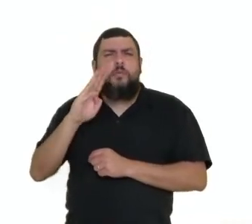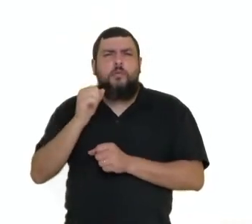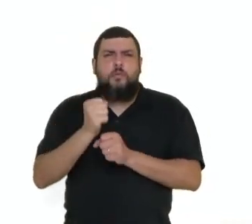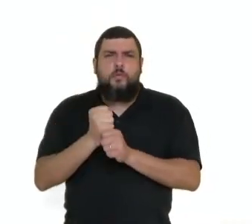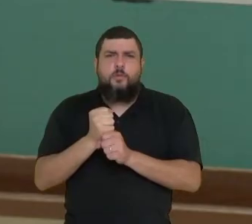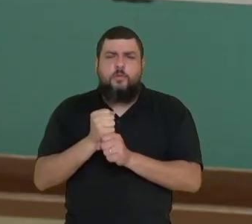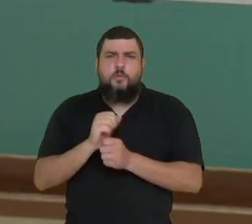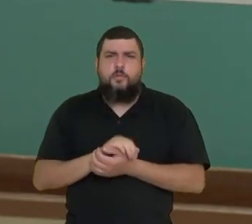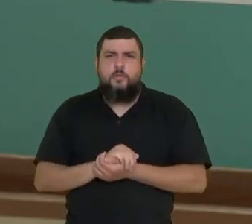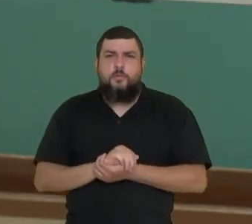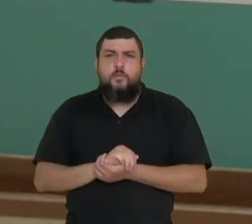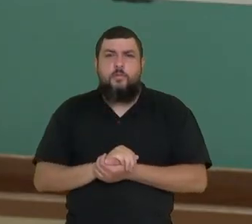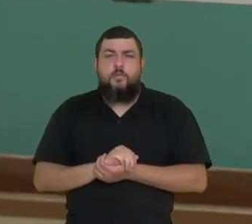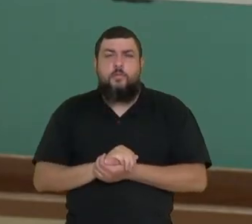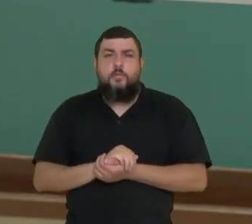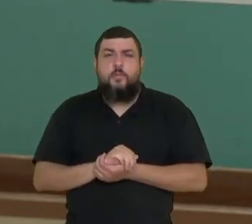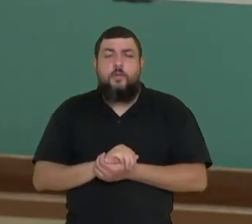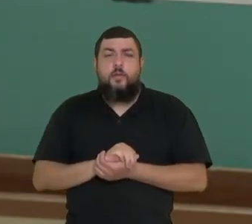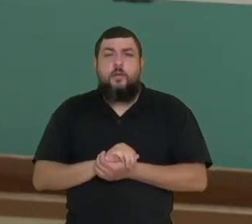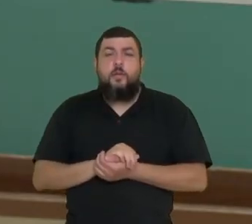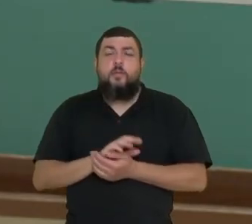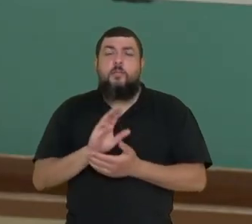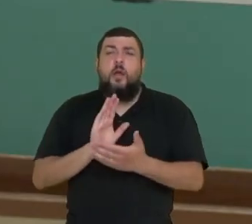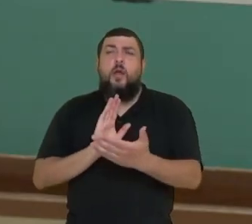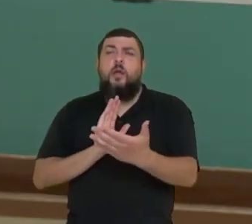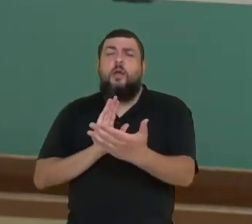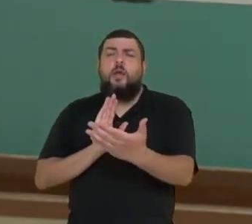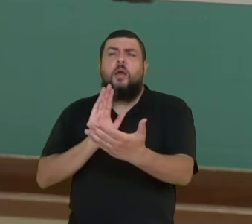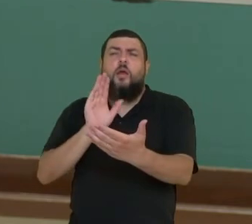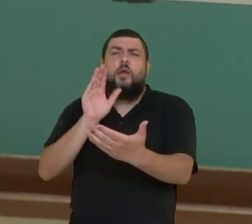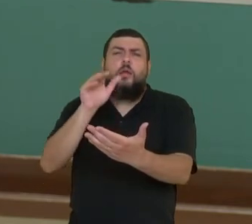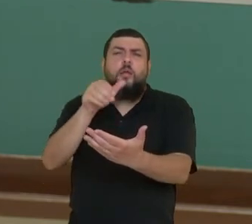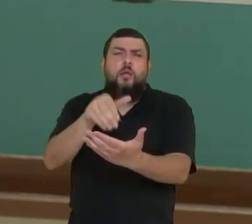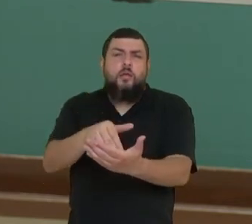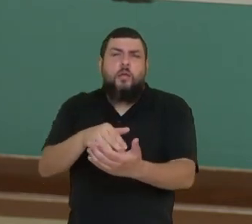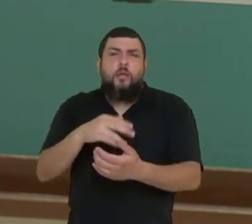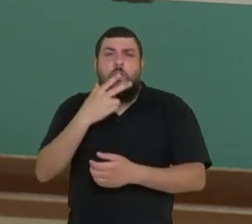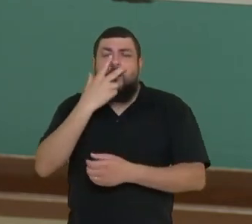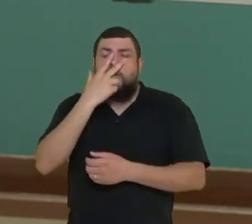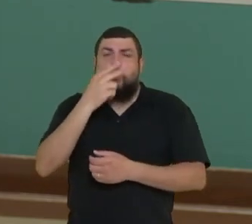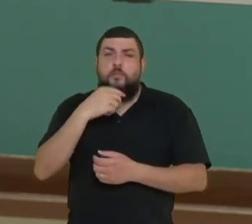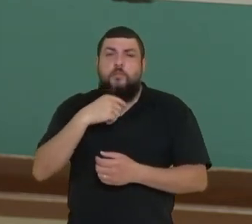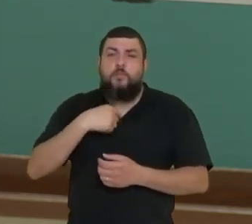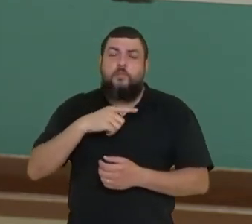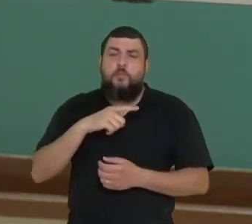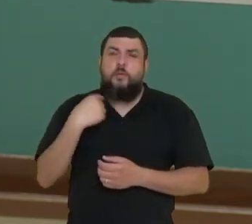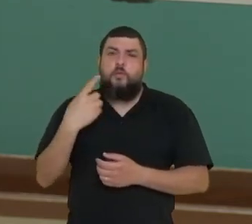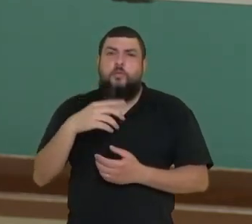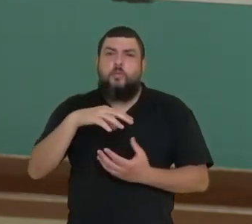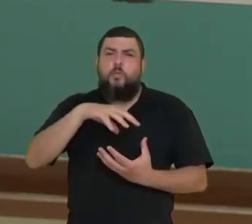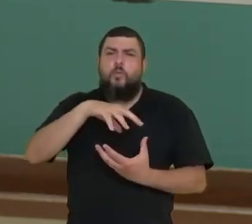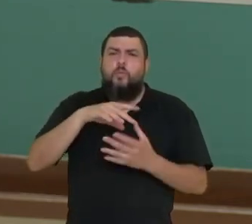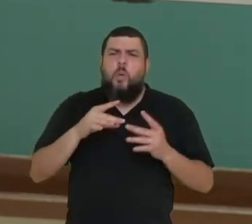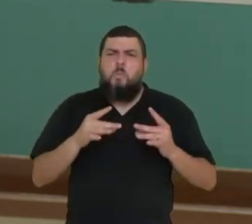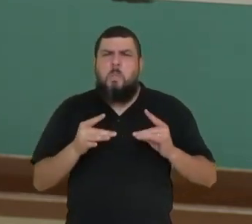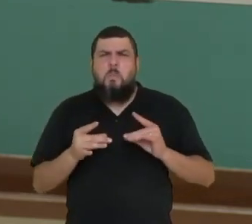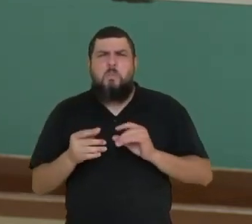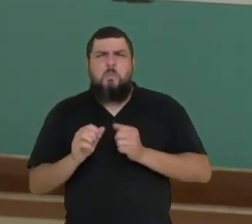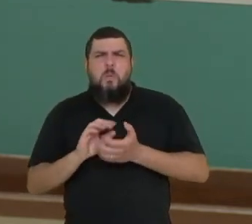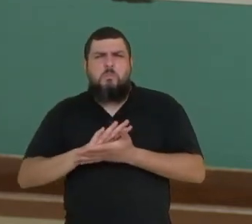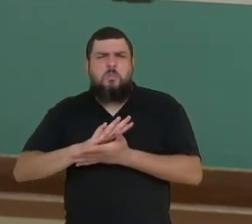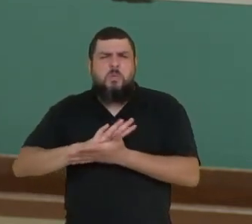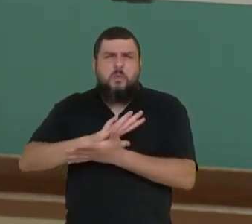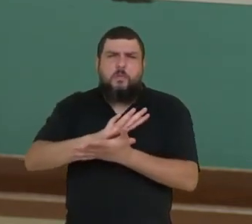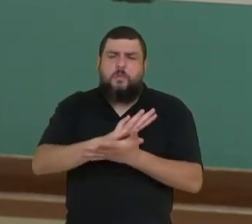seja, se você for analisar, até lá não temos nem bobear ser humano, né? Porque a gente vai dar um fim, bobear, a gente vai dar um jeito de acabar com a Terra aqui,